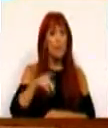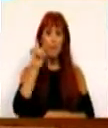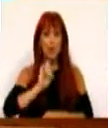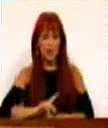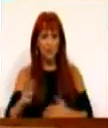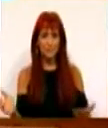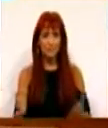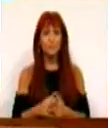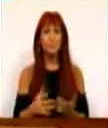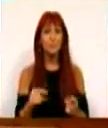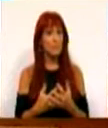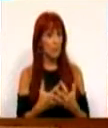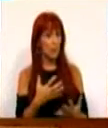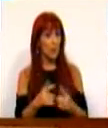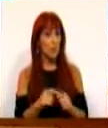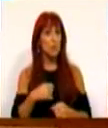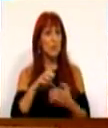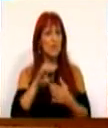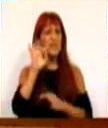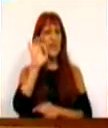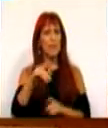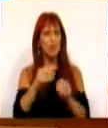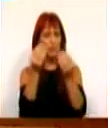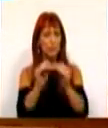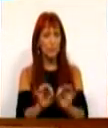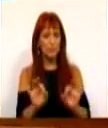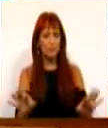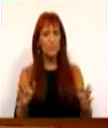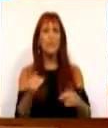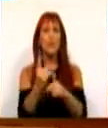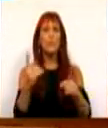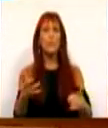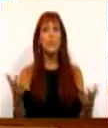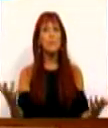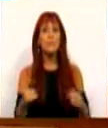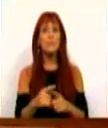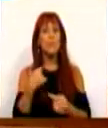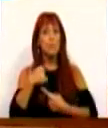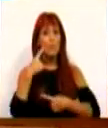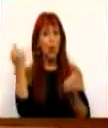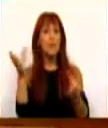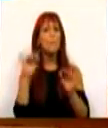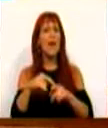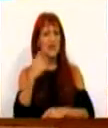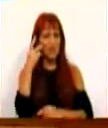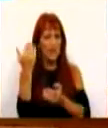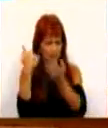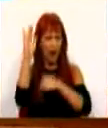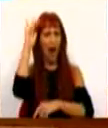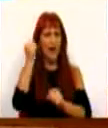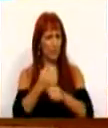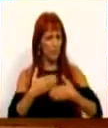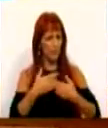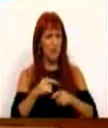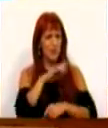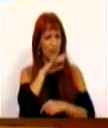mulheres. Sublinho o simbolismo da formulação porque demonstra que há mais vida para além da profissão e